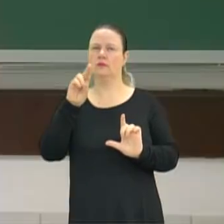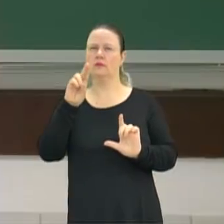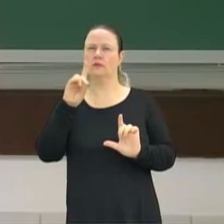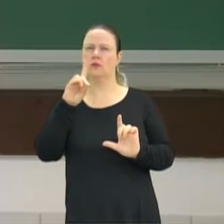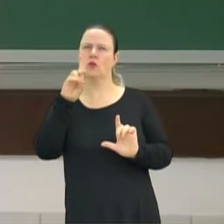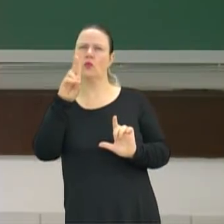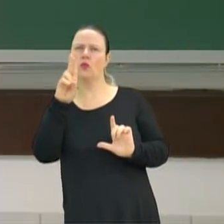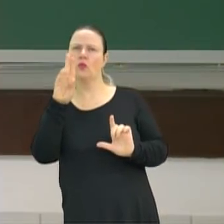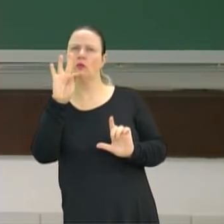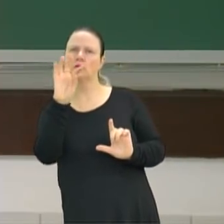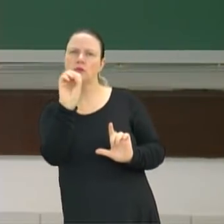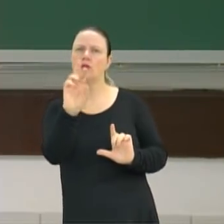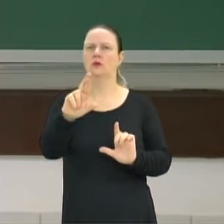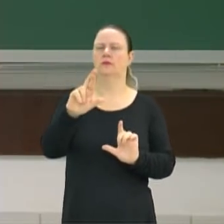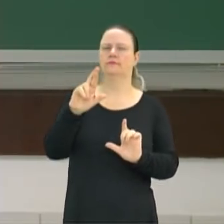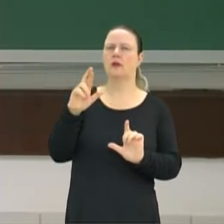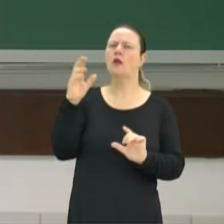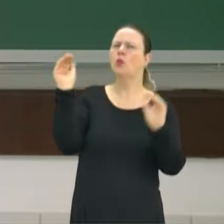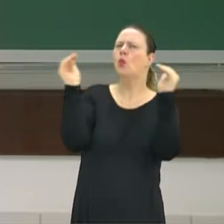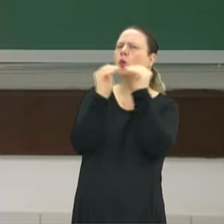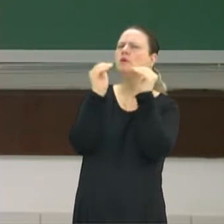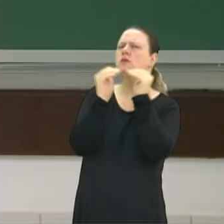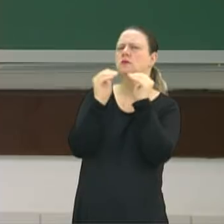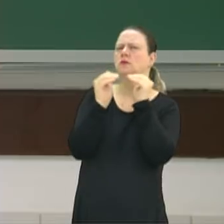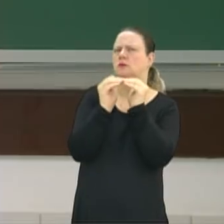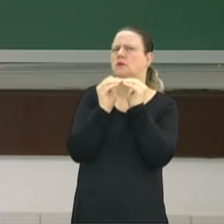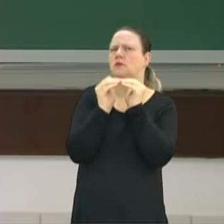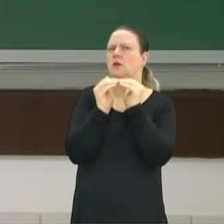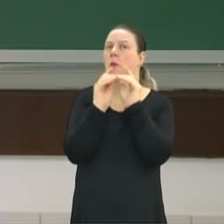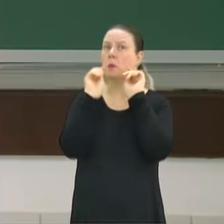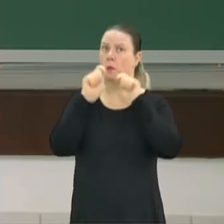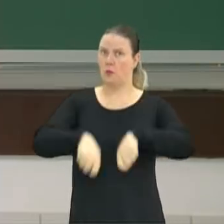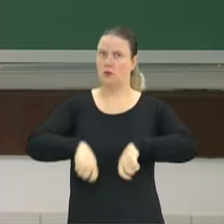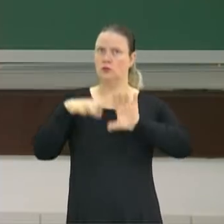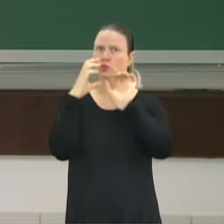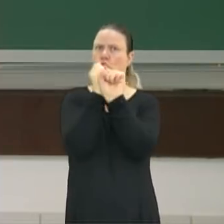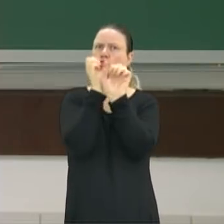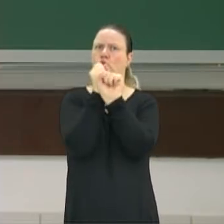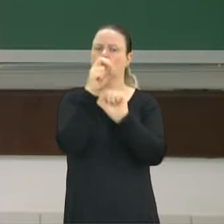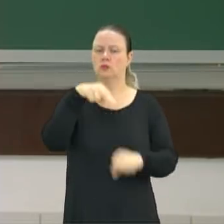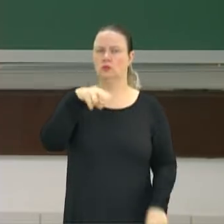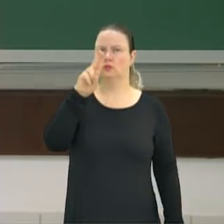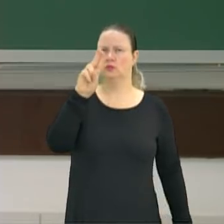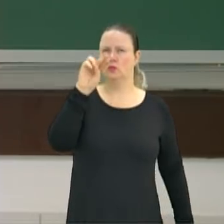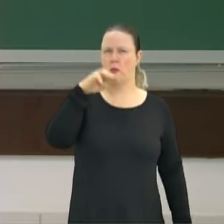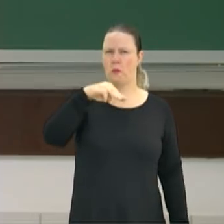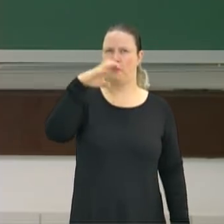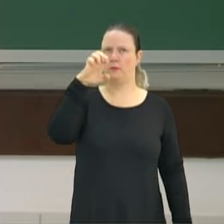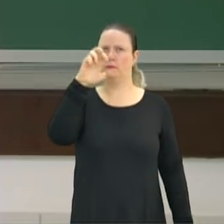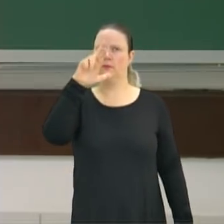você concorda comigo que pode ser numérica? Como assim, professora? Quando que vai ter menos produtor que consumidor?